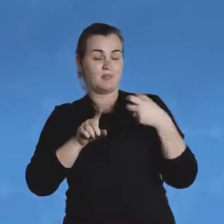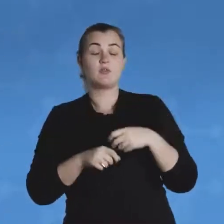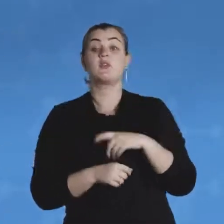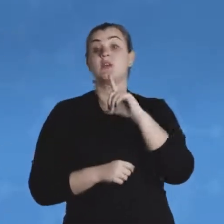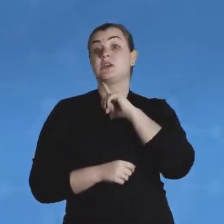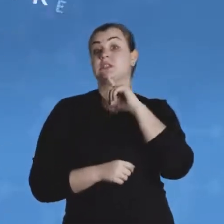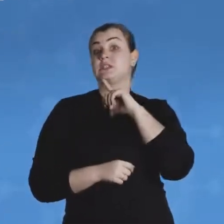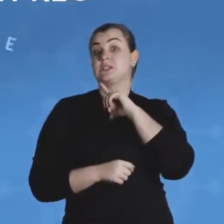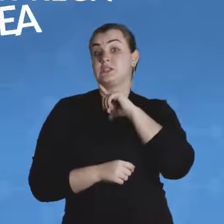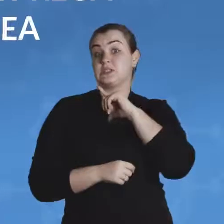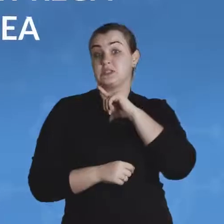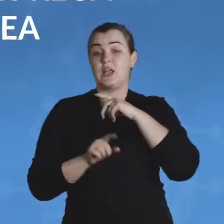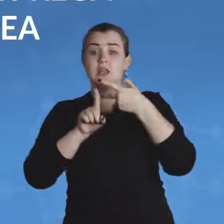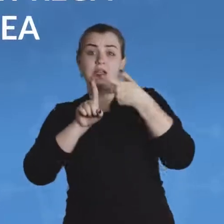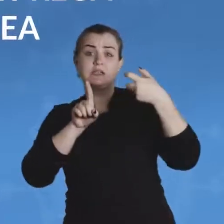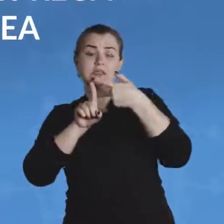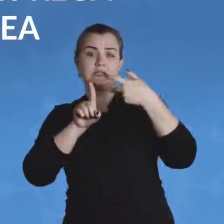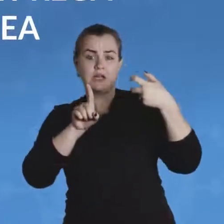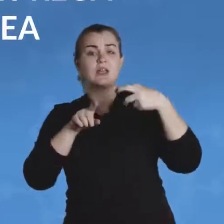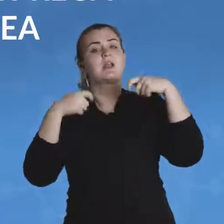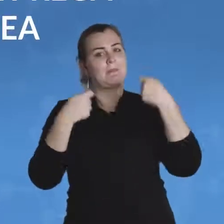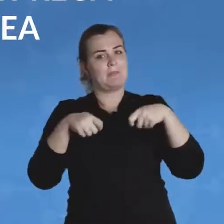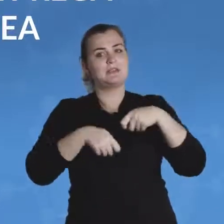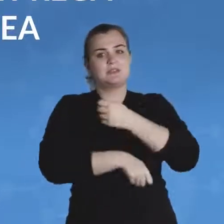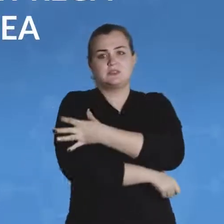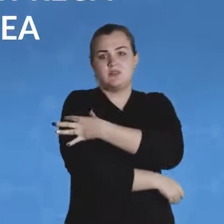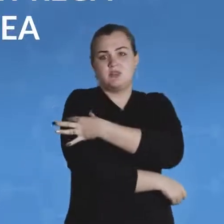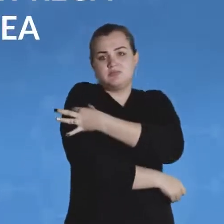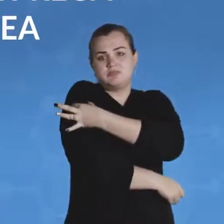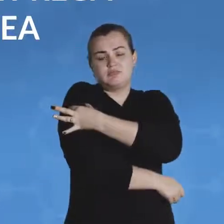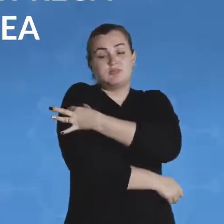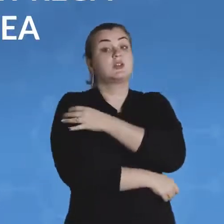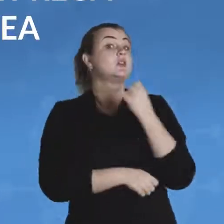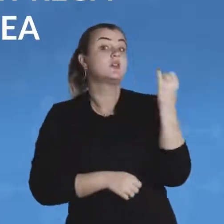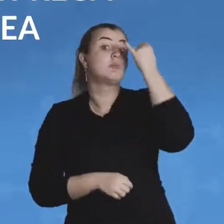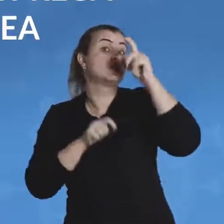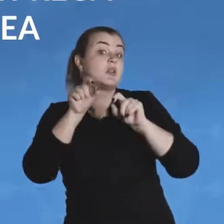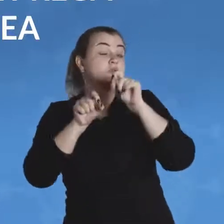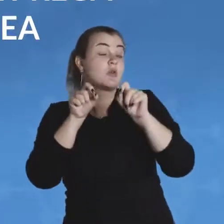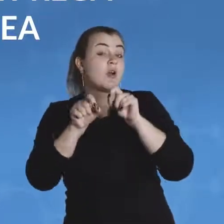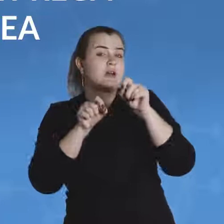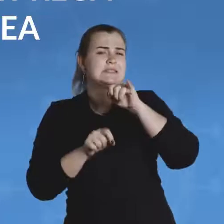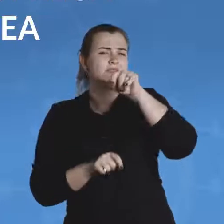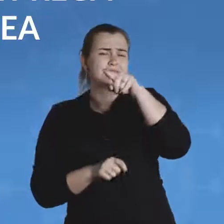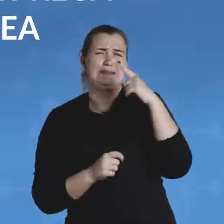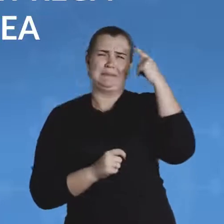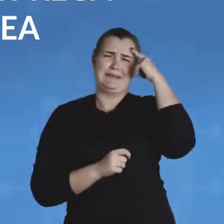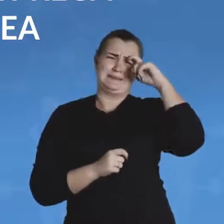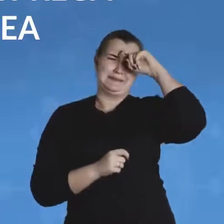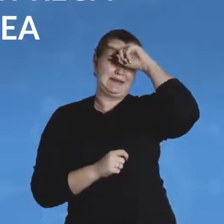mm necessitam que seja feita a prega subcutânea. Importante! Se você tiver dificuldade em